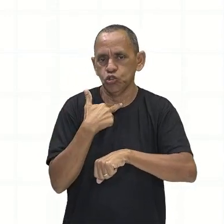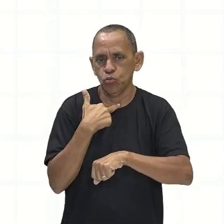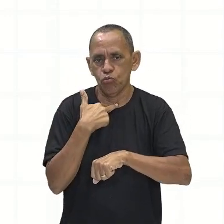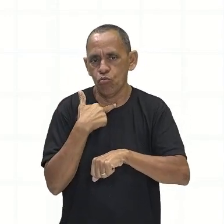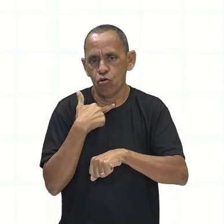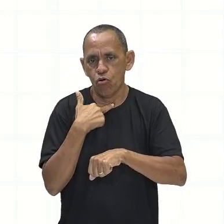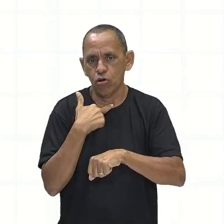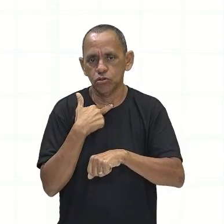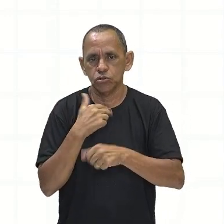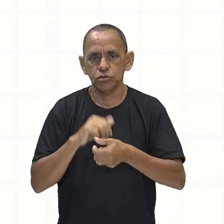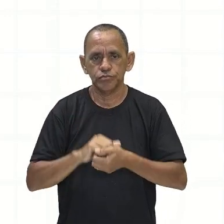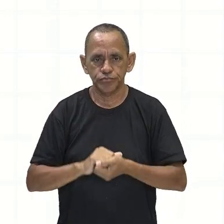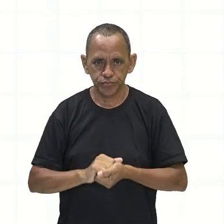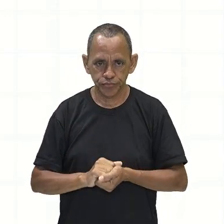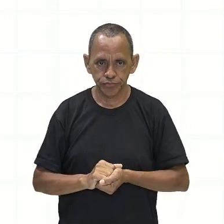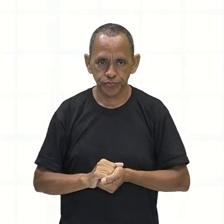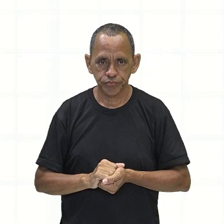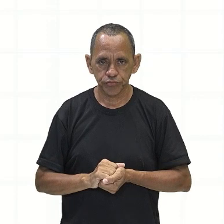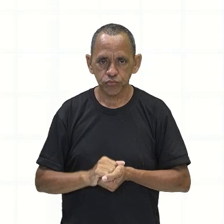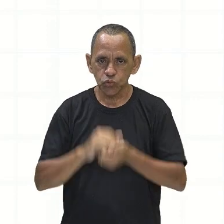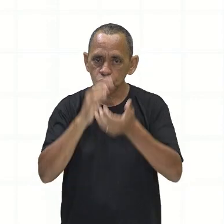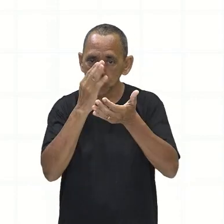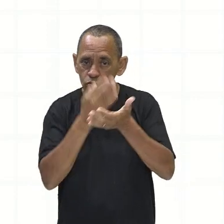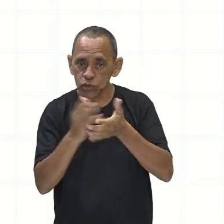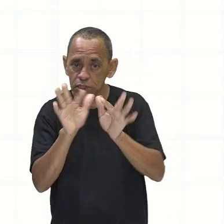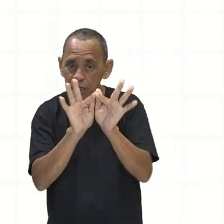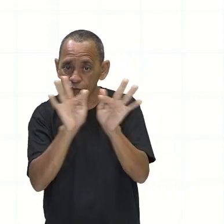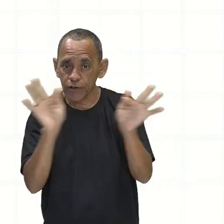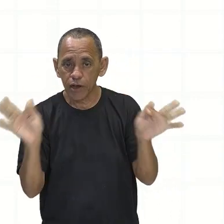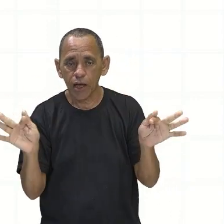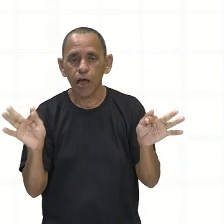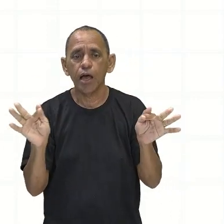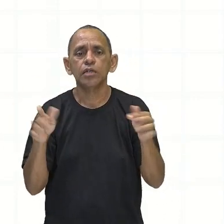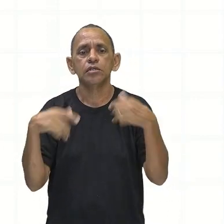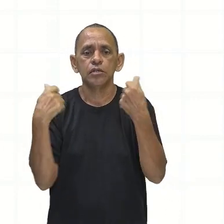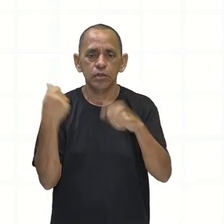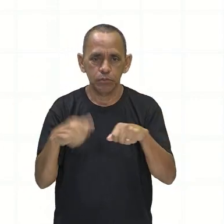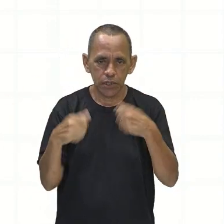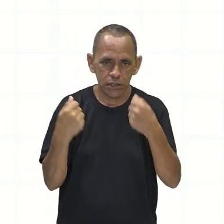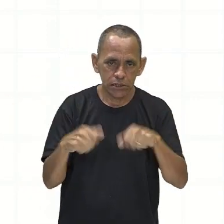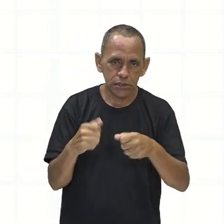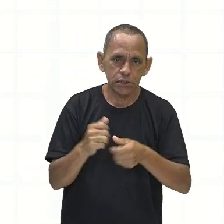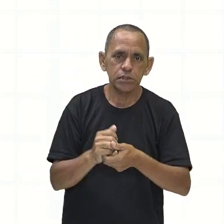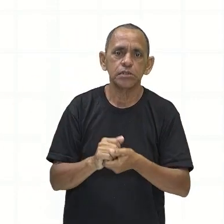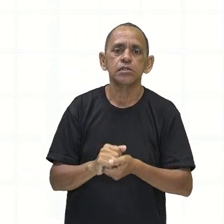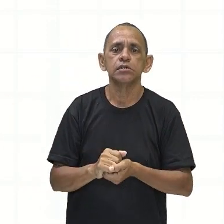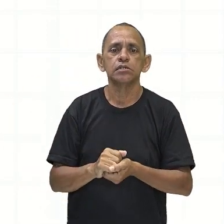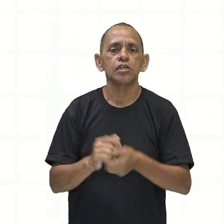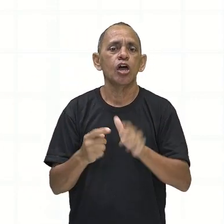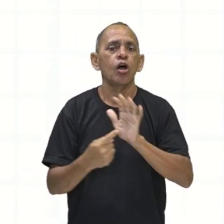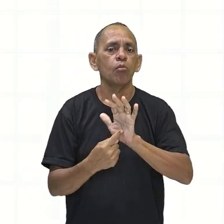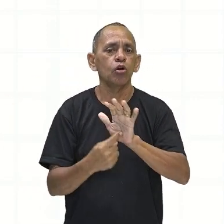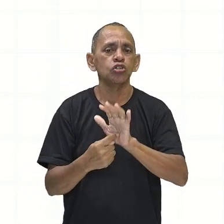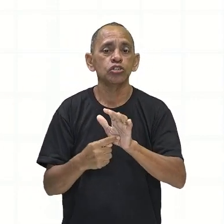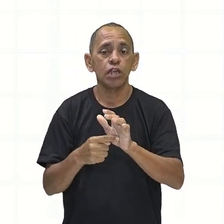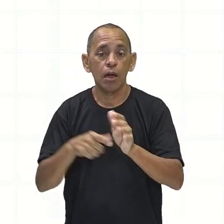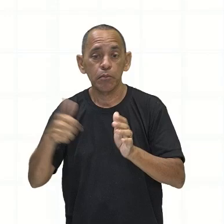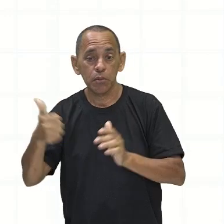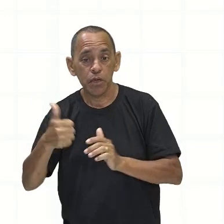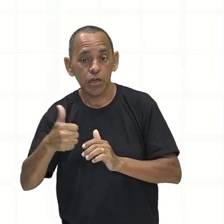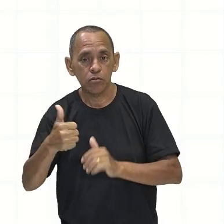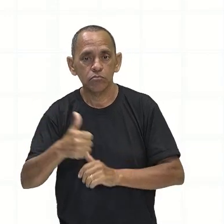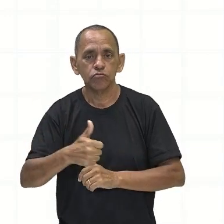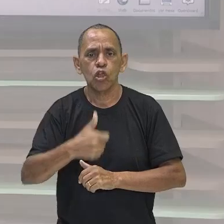devemos. Por exemplo, para começar a frase, devemos dar preferência aos pronomes pessoais do caso reto. Eu,